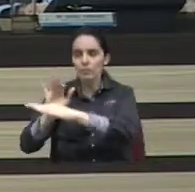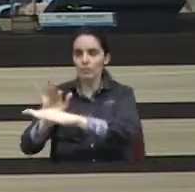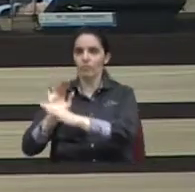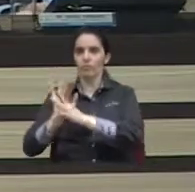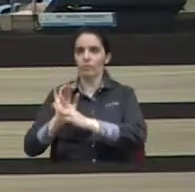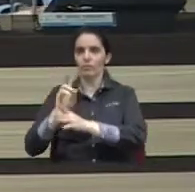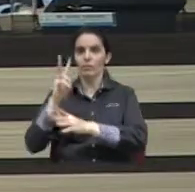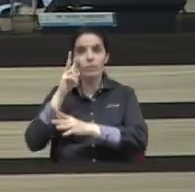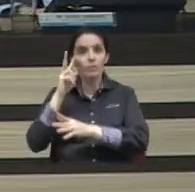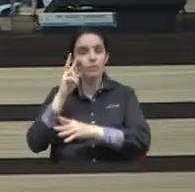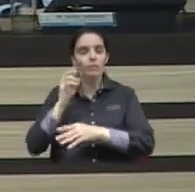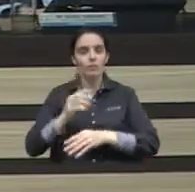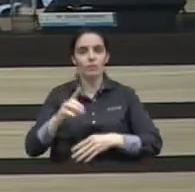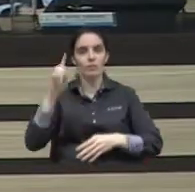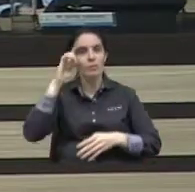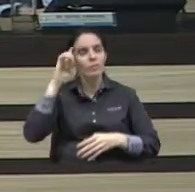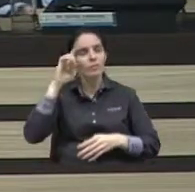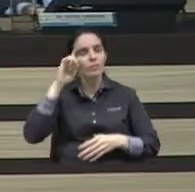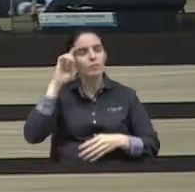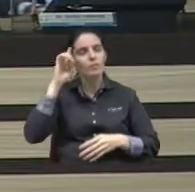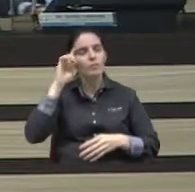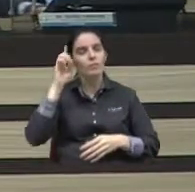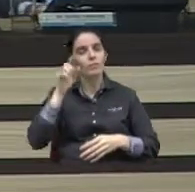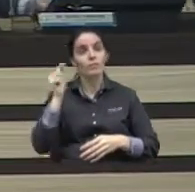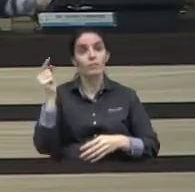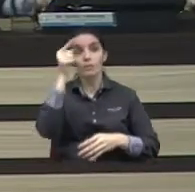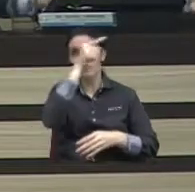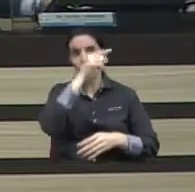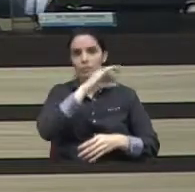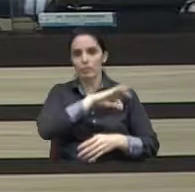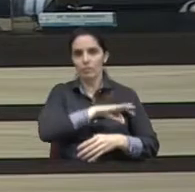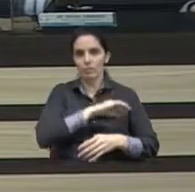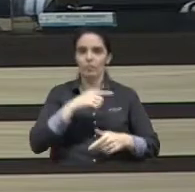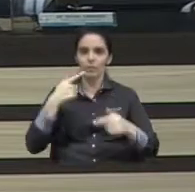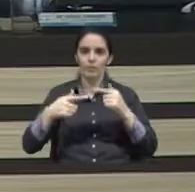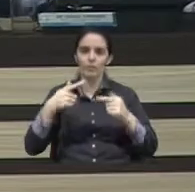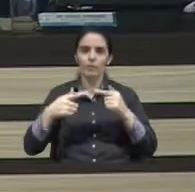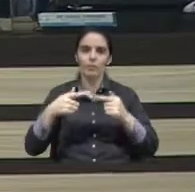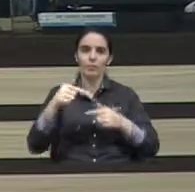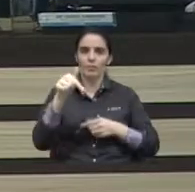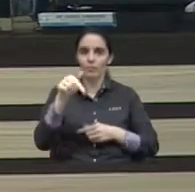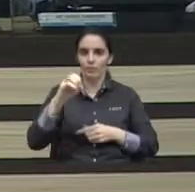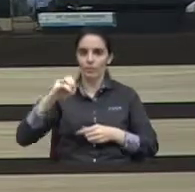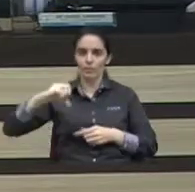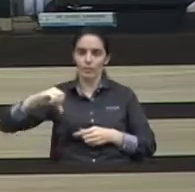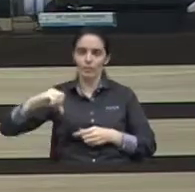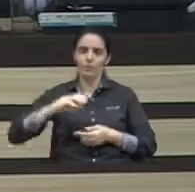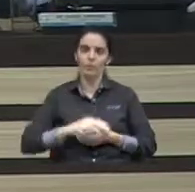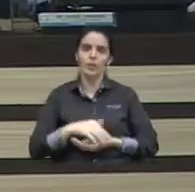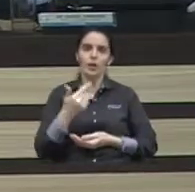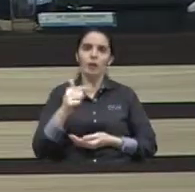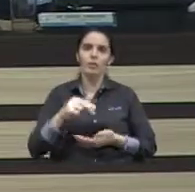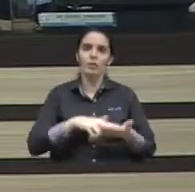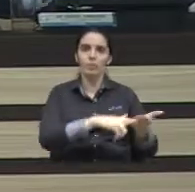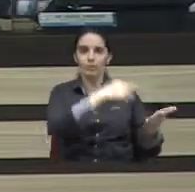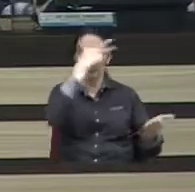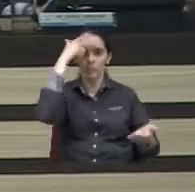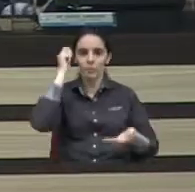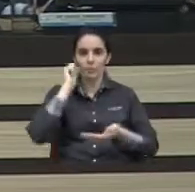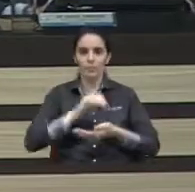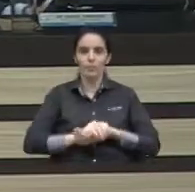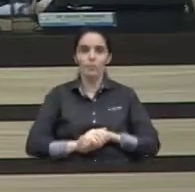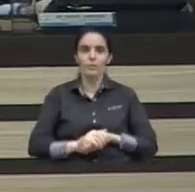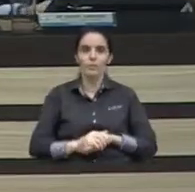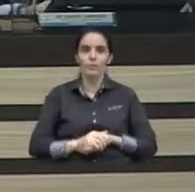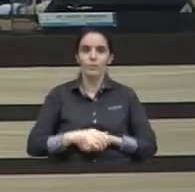diariamente lá no plantão policial. Continua em discussão com o requerimento 709, não havendo executivo.